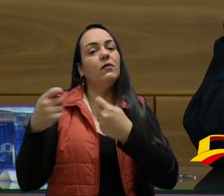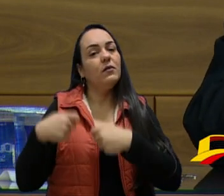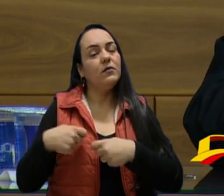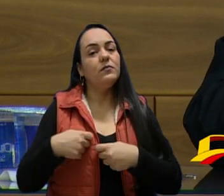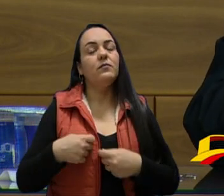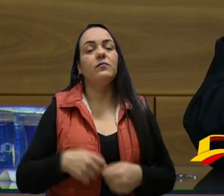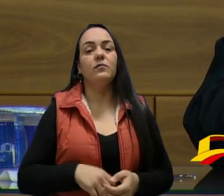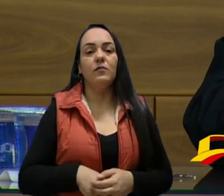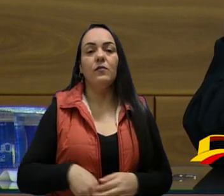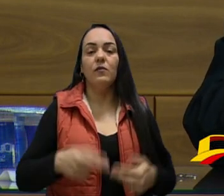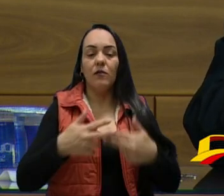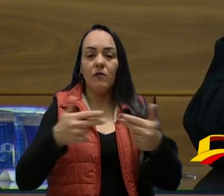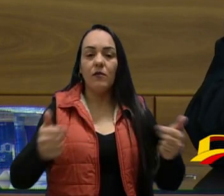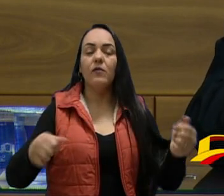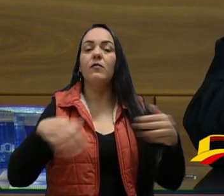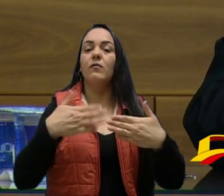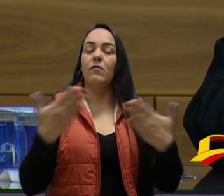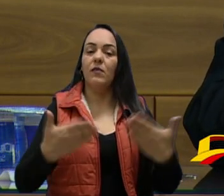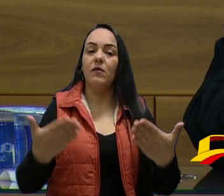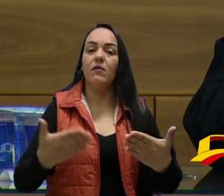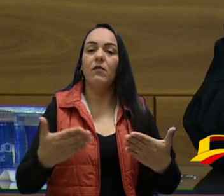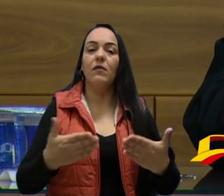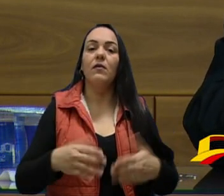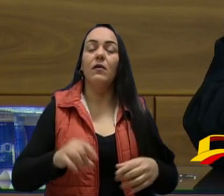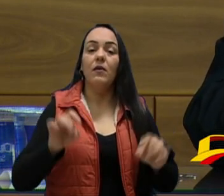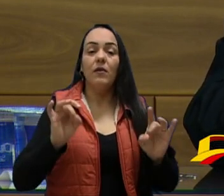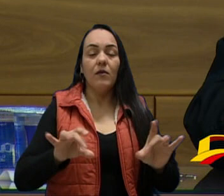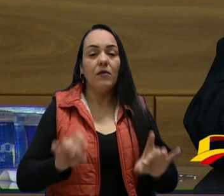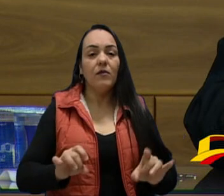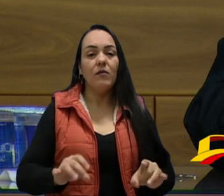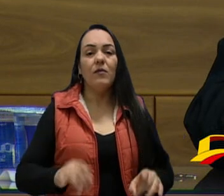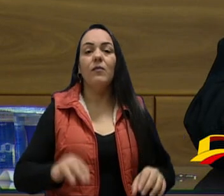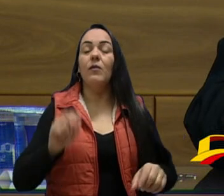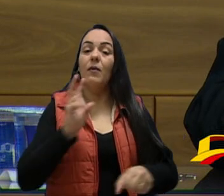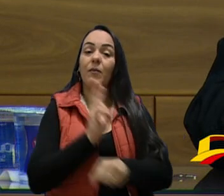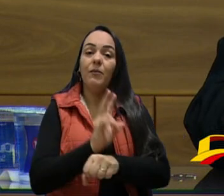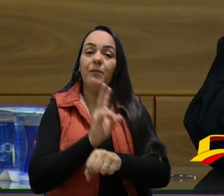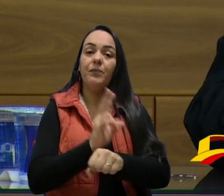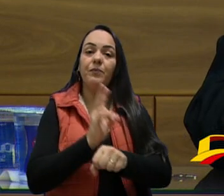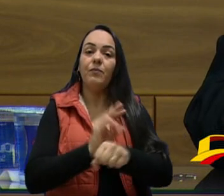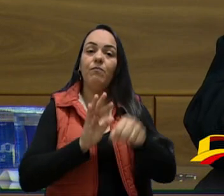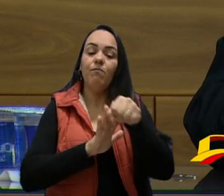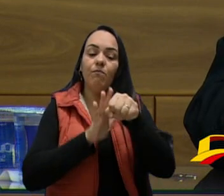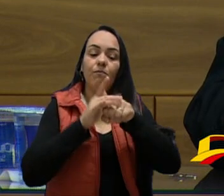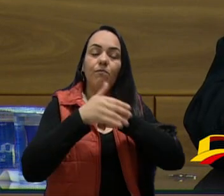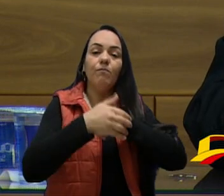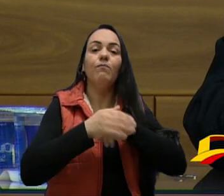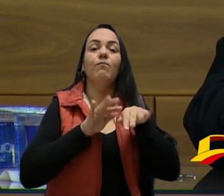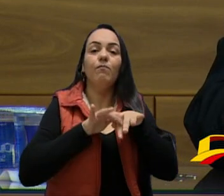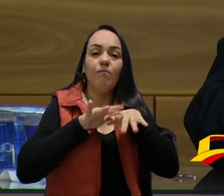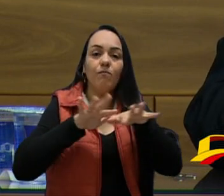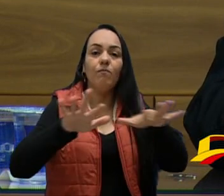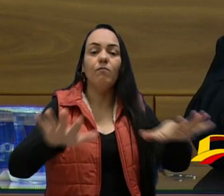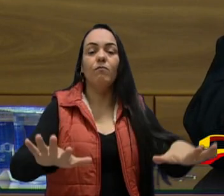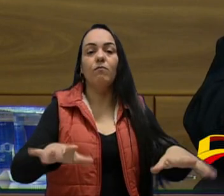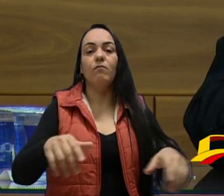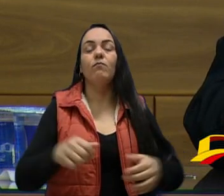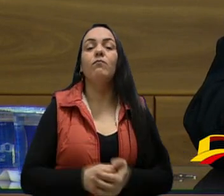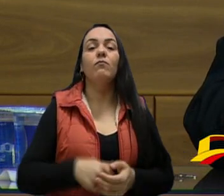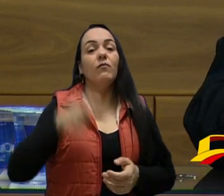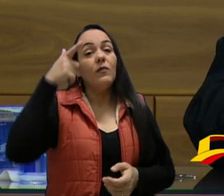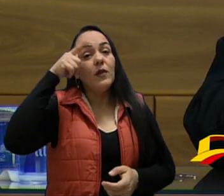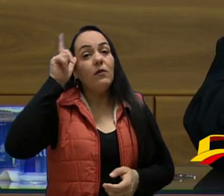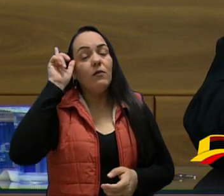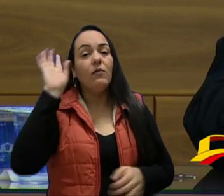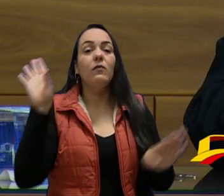mencionados aqui mas isso que foram disponibilizadas especificamente para o covide e recentemente ontem